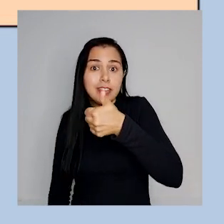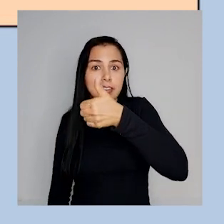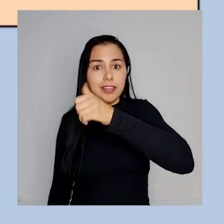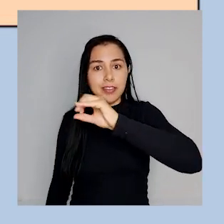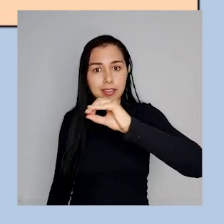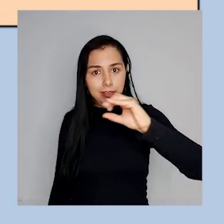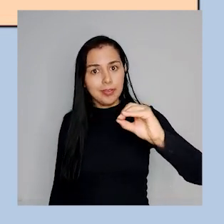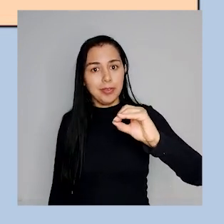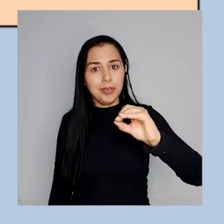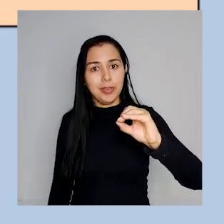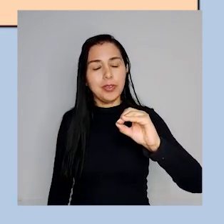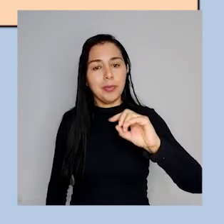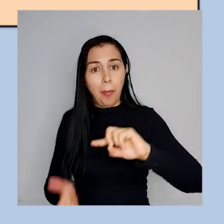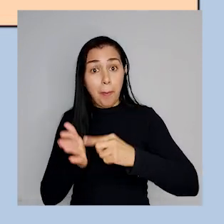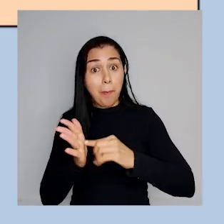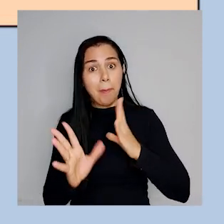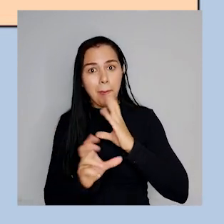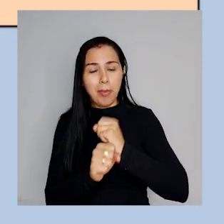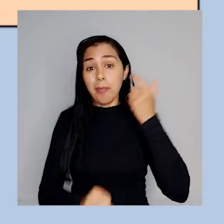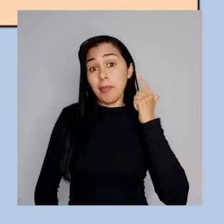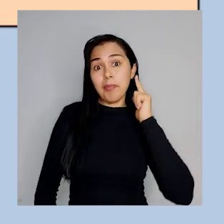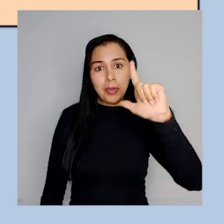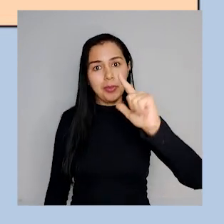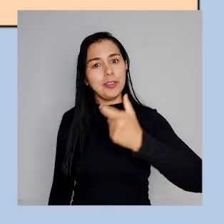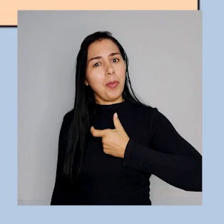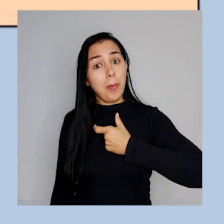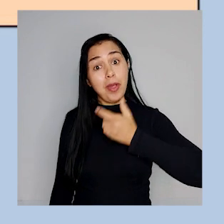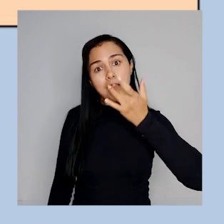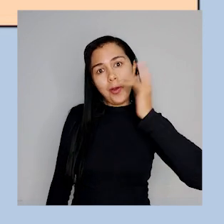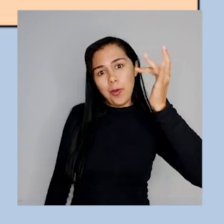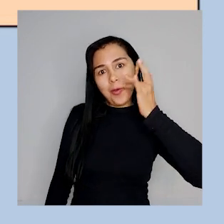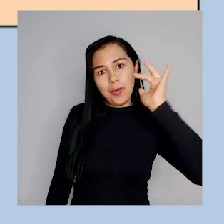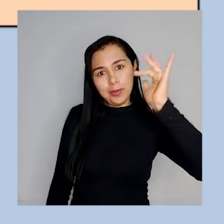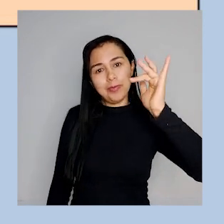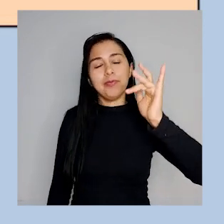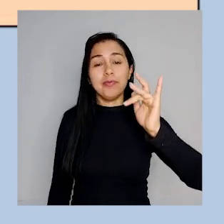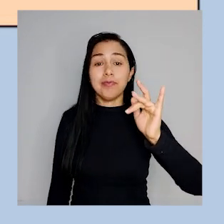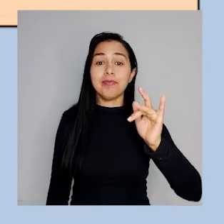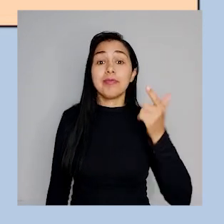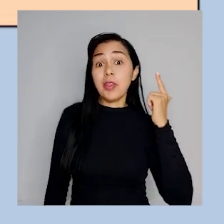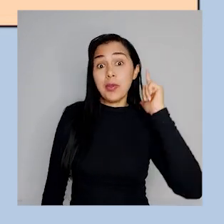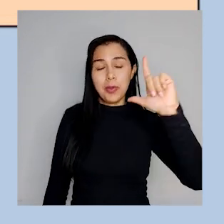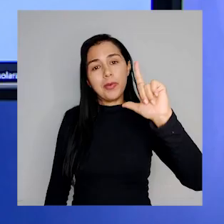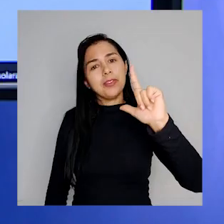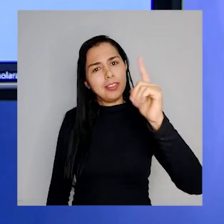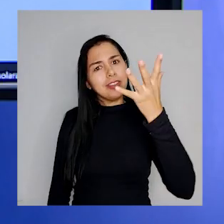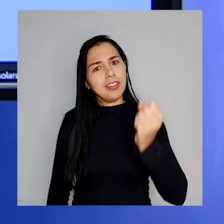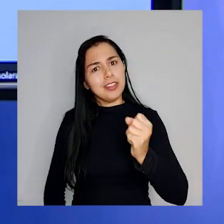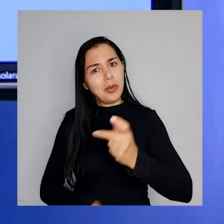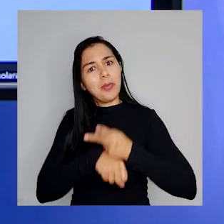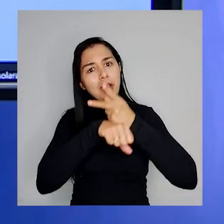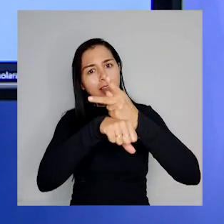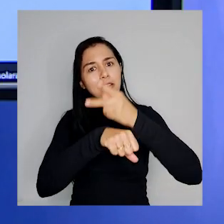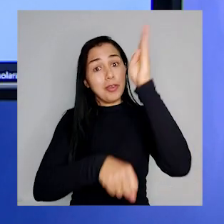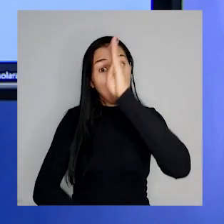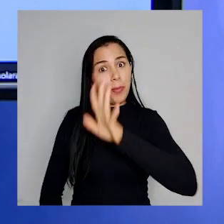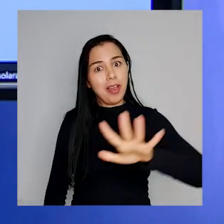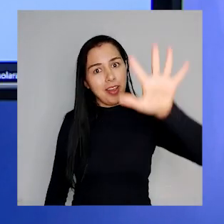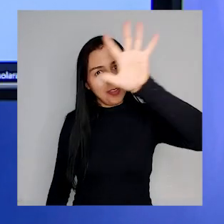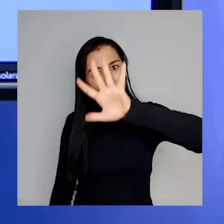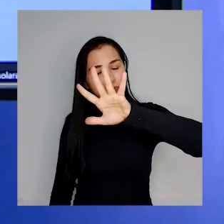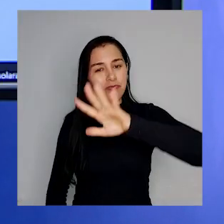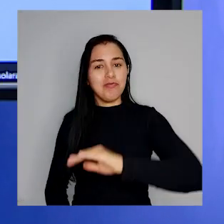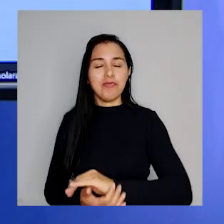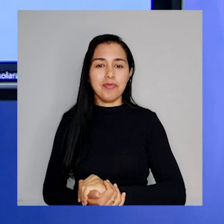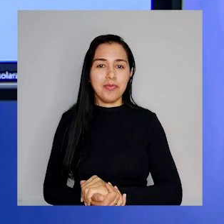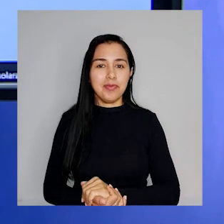100 pontos. Já é uma chance muito grande, praticamente quase que certo que você vai conseguir uma medalha de ouro e assim